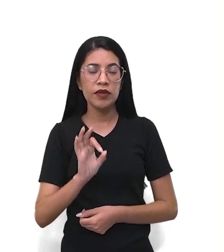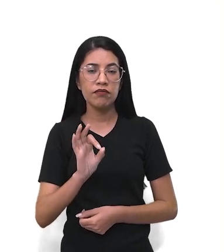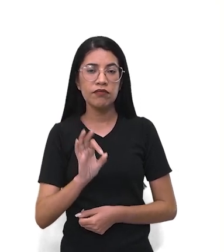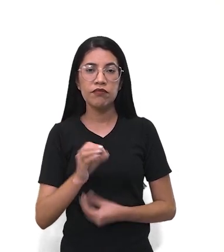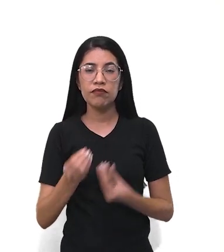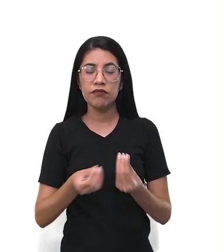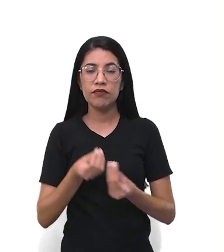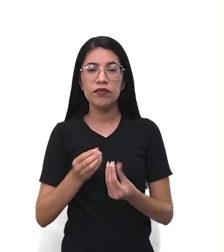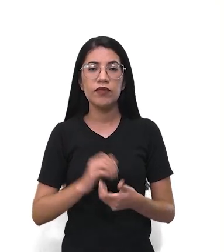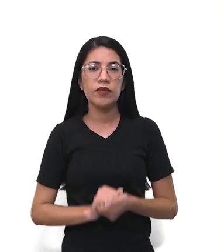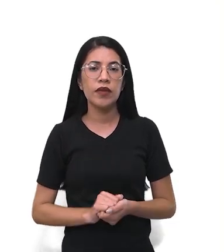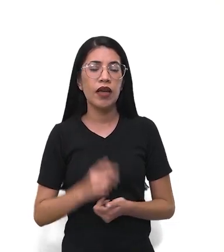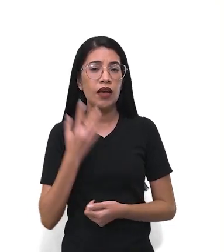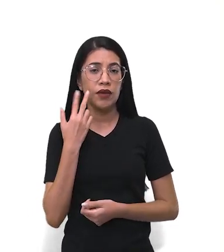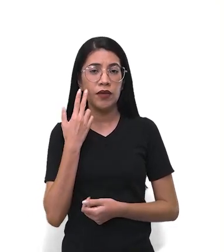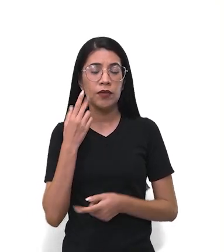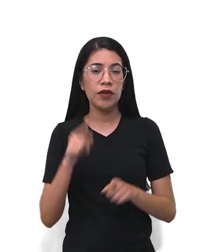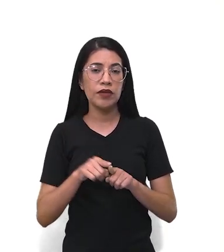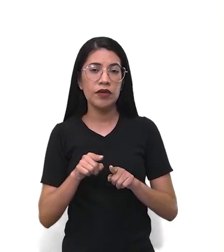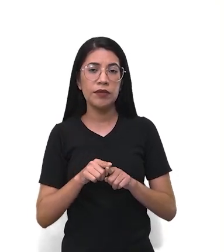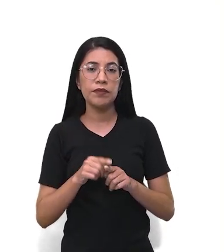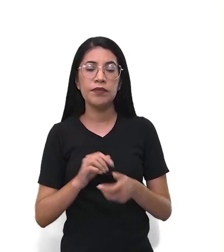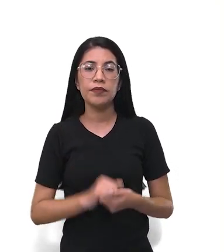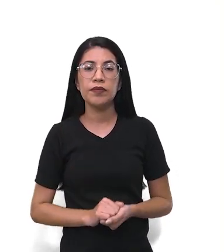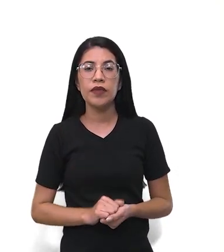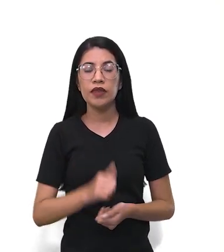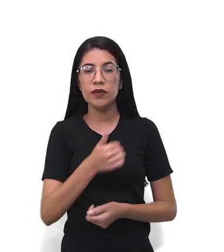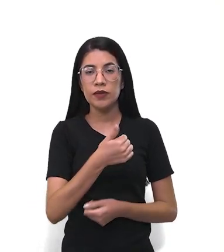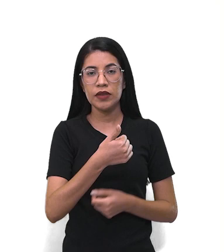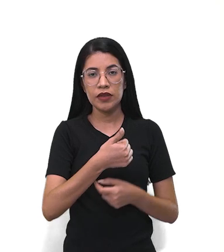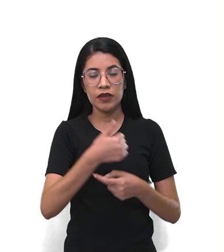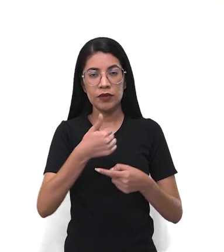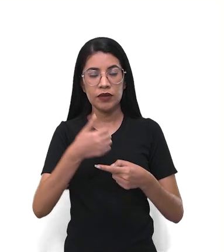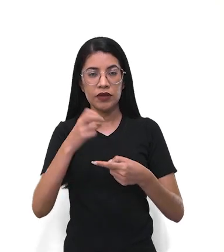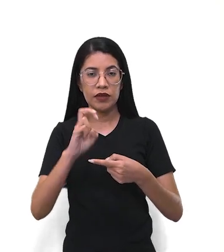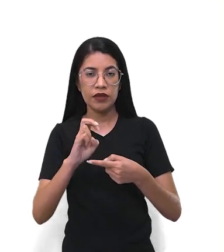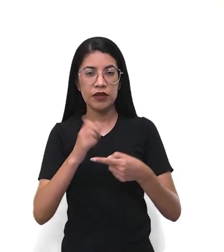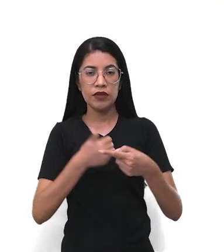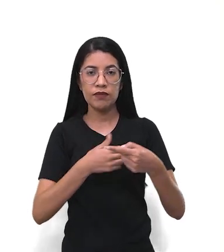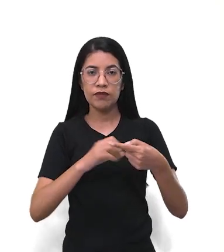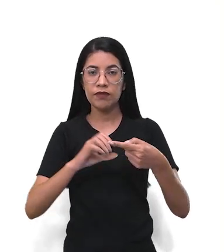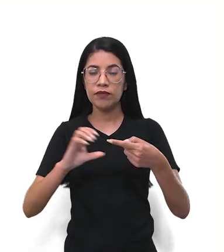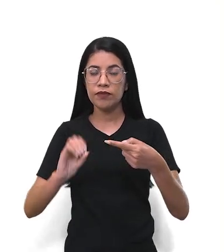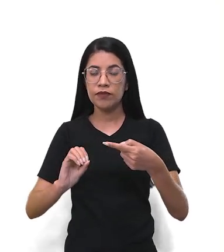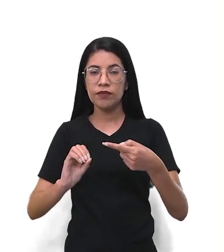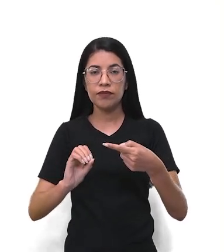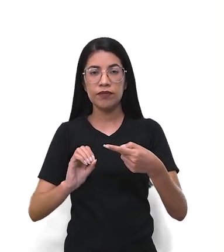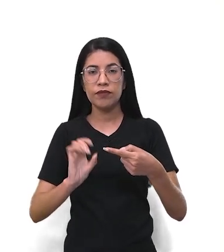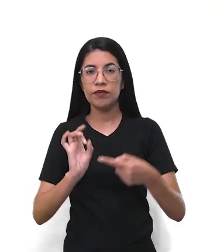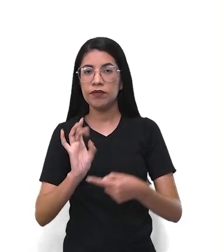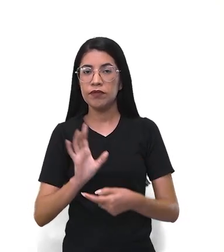ó. Normal. 115 sobre 100. Apenas isso.